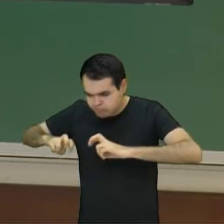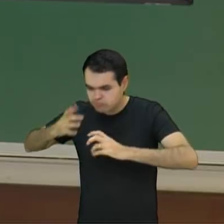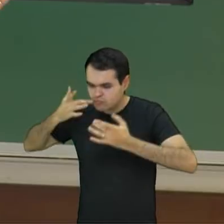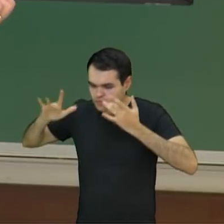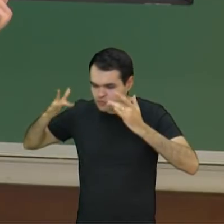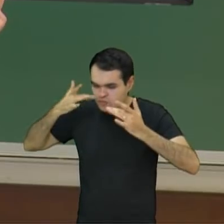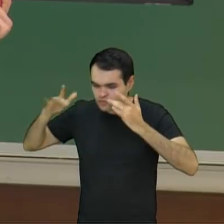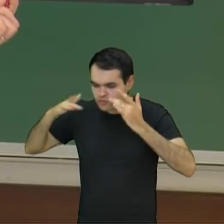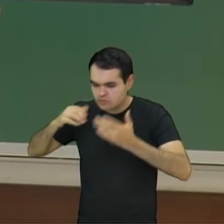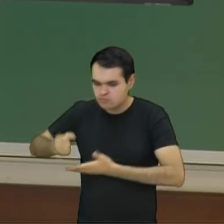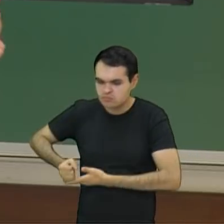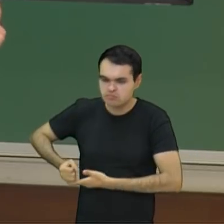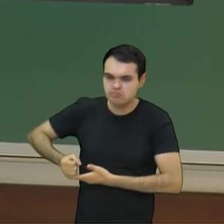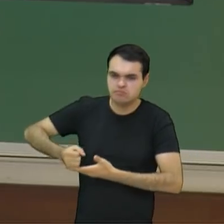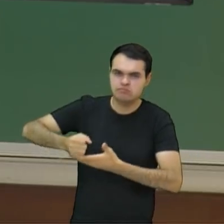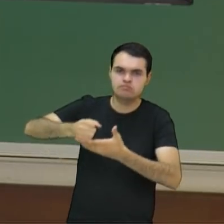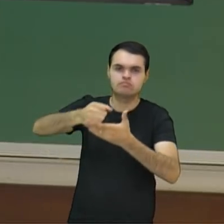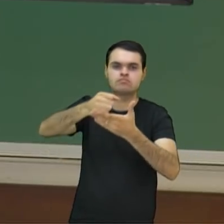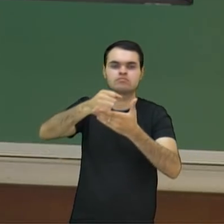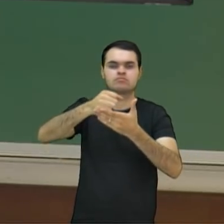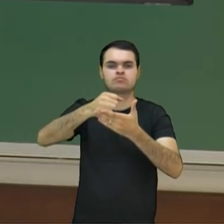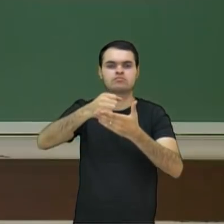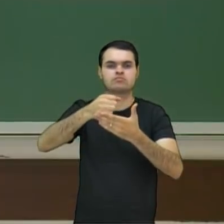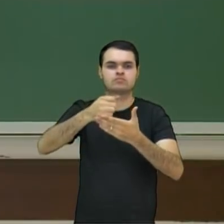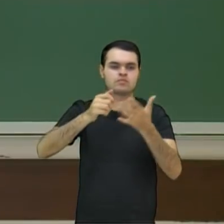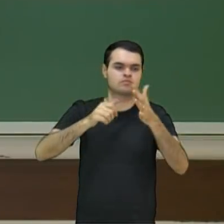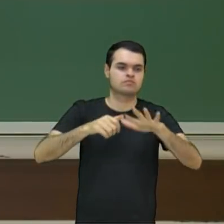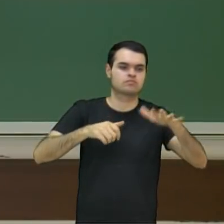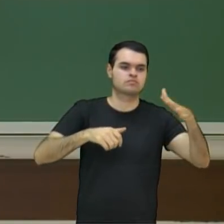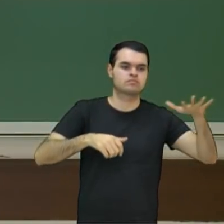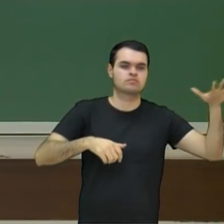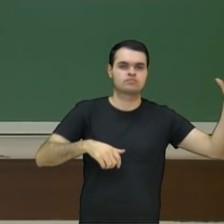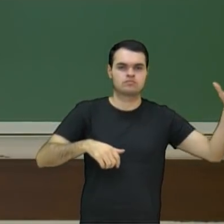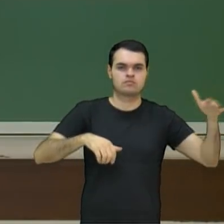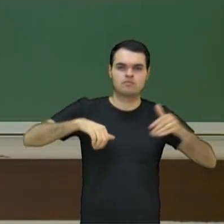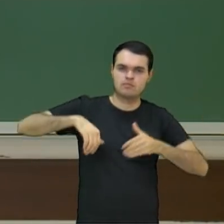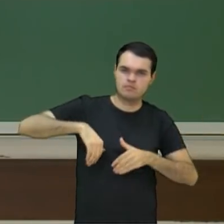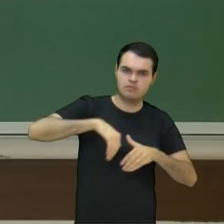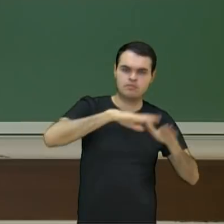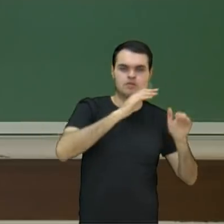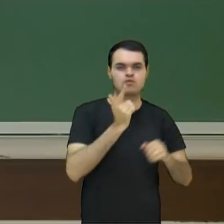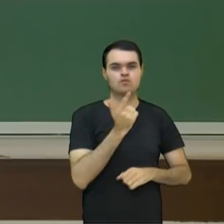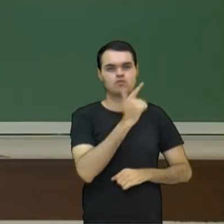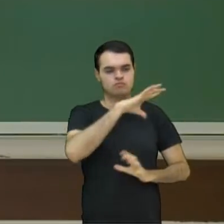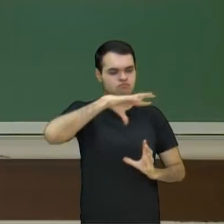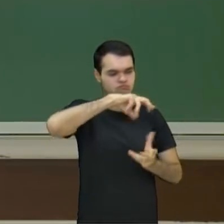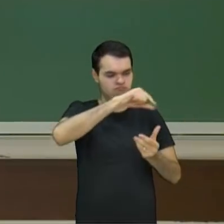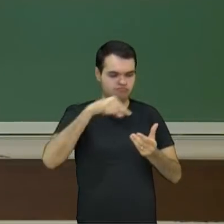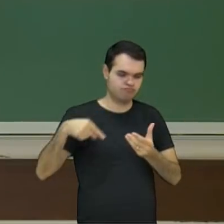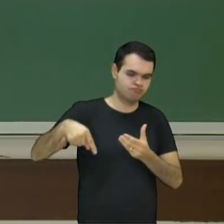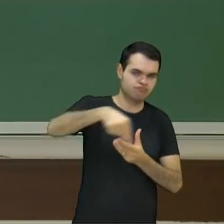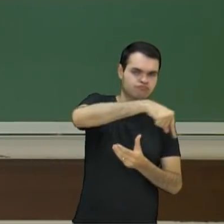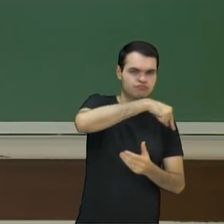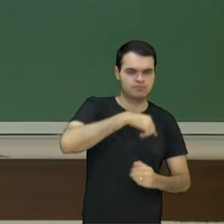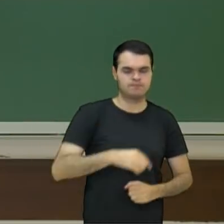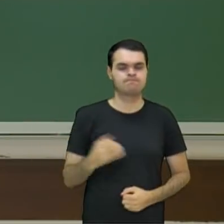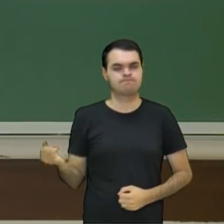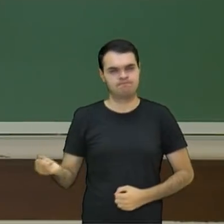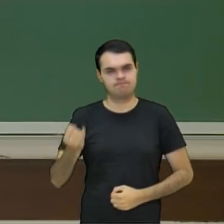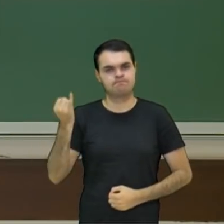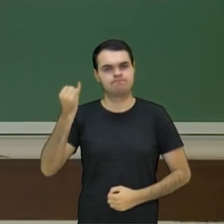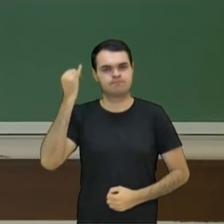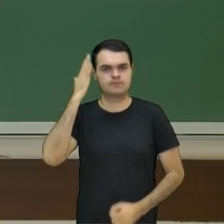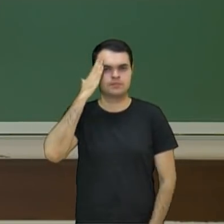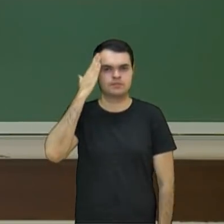e transporta ele até os portos, as regiões litorâneas, para mandar para outras partes do mundo, certo? Bem importante